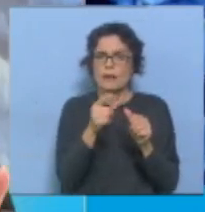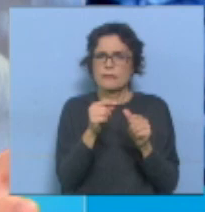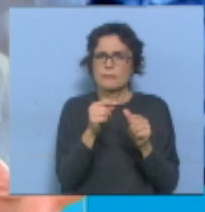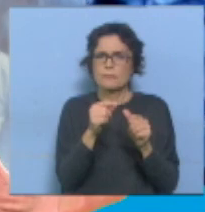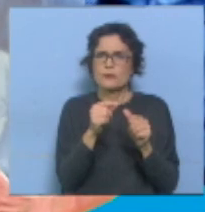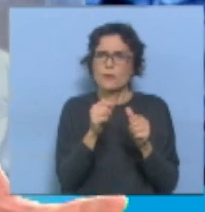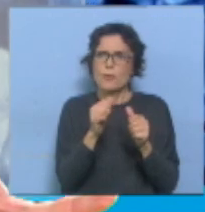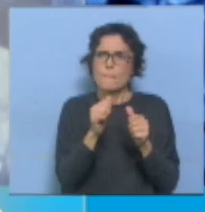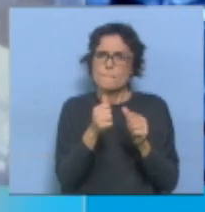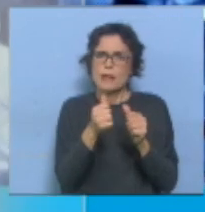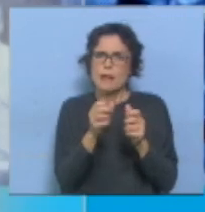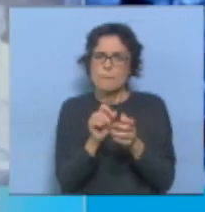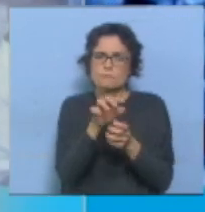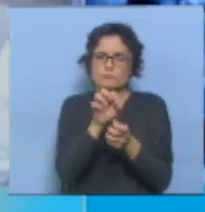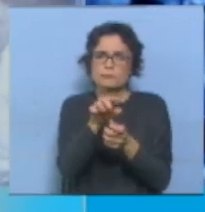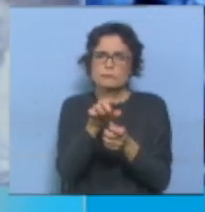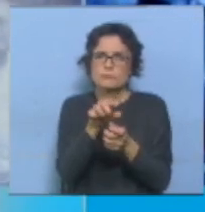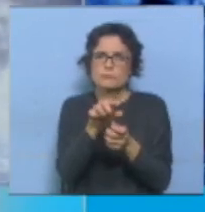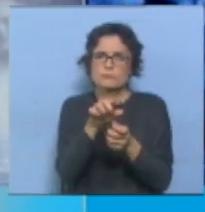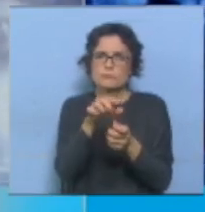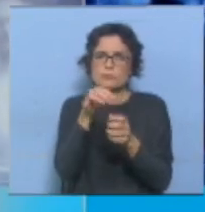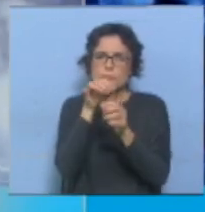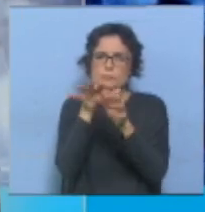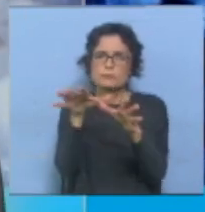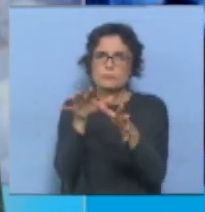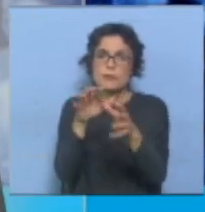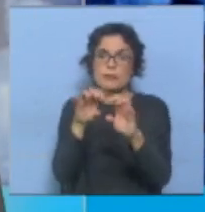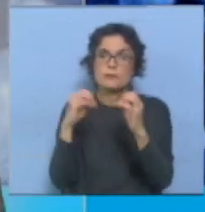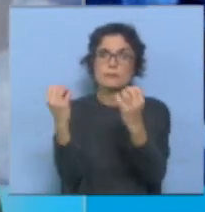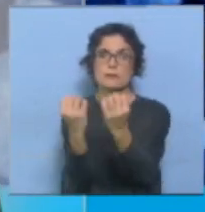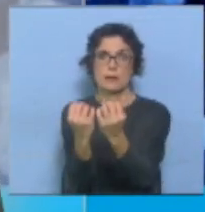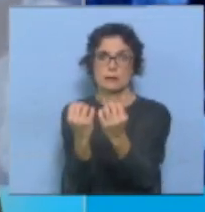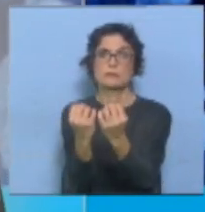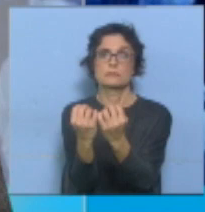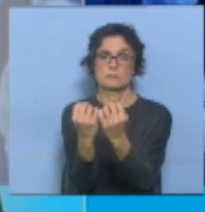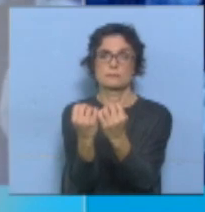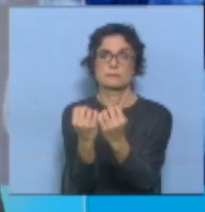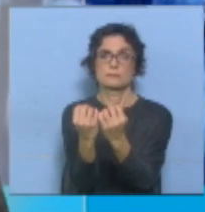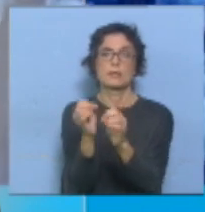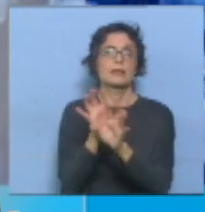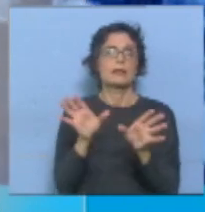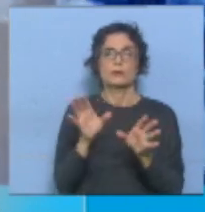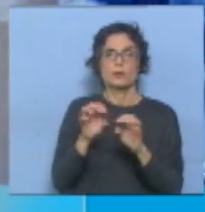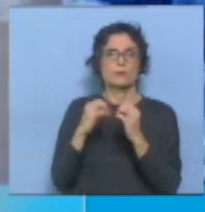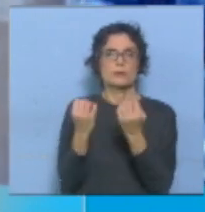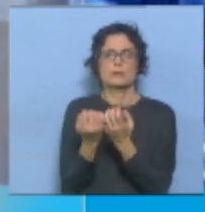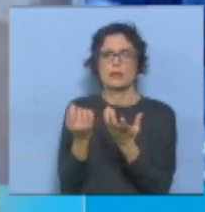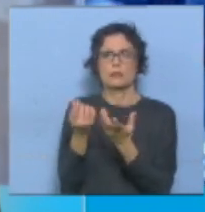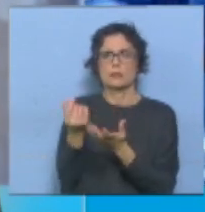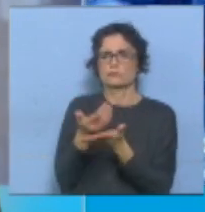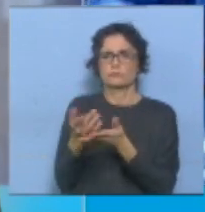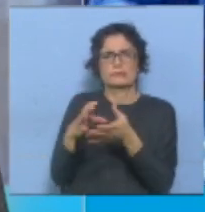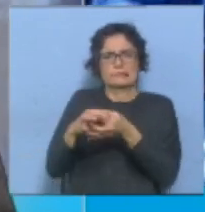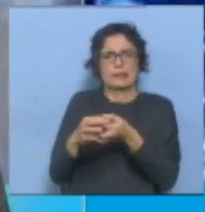contributo para a formatação da sociedade, a sociedade que nós queremos. Que não é apenas uma sociedade do ponto de vista económico competitiva,